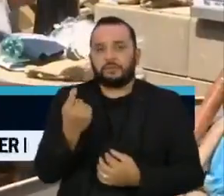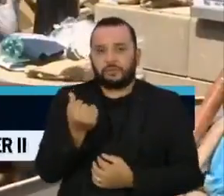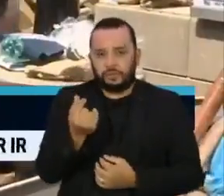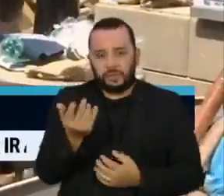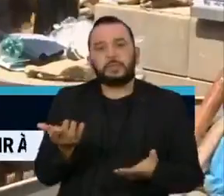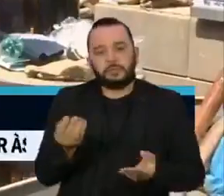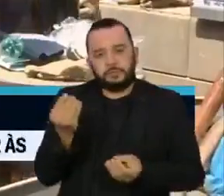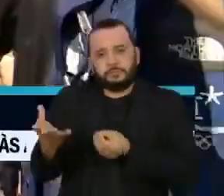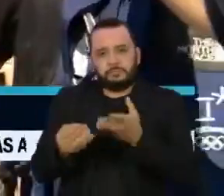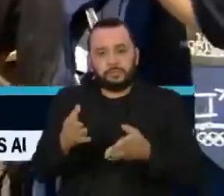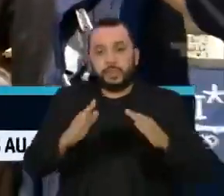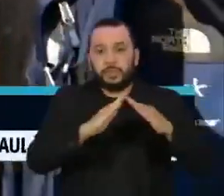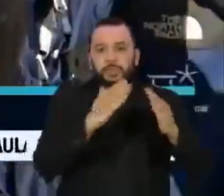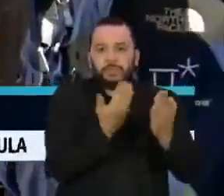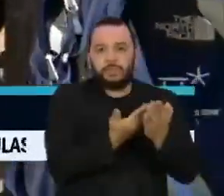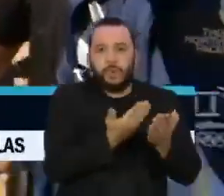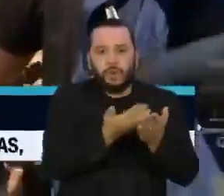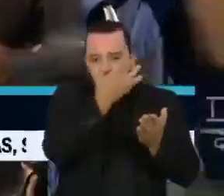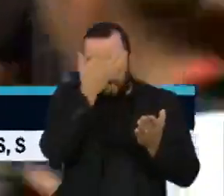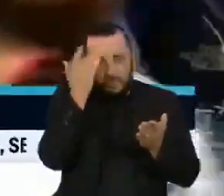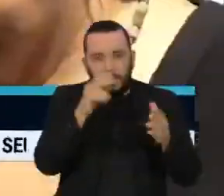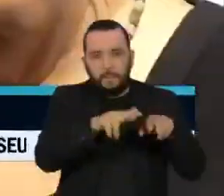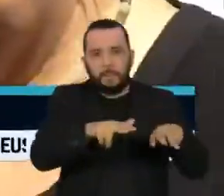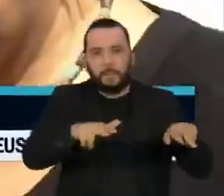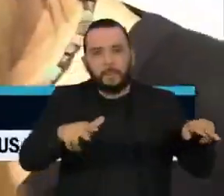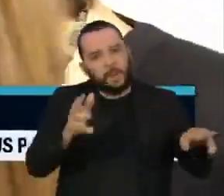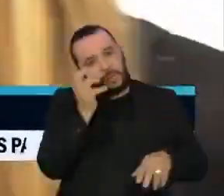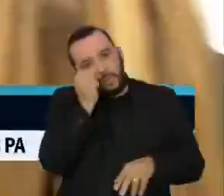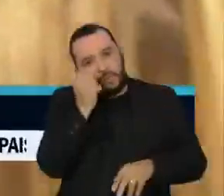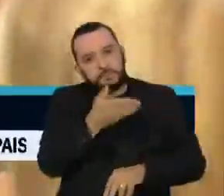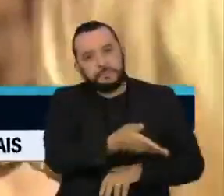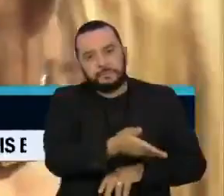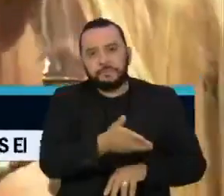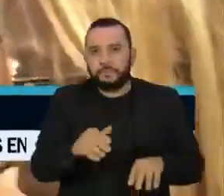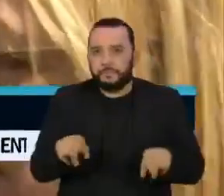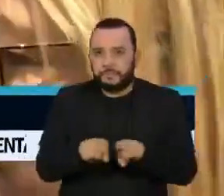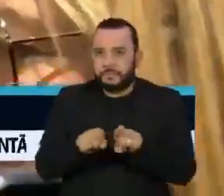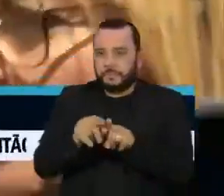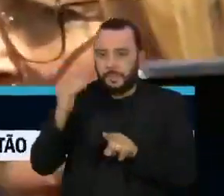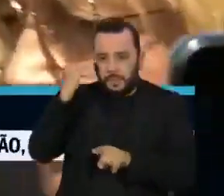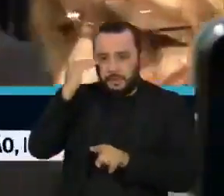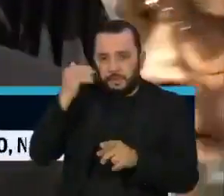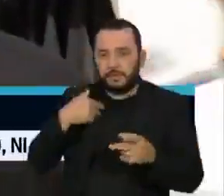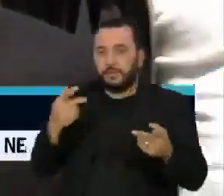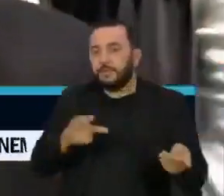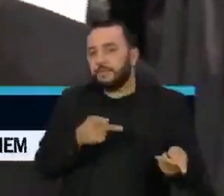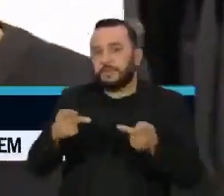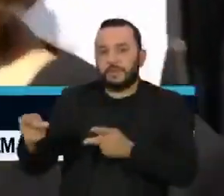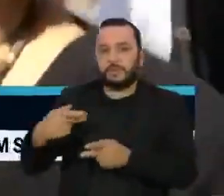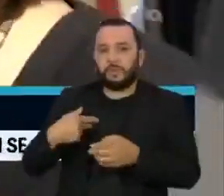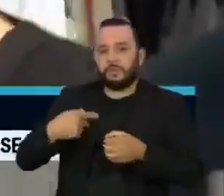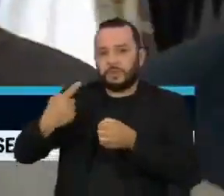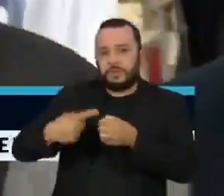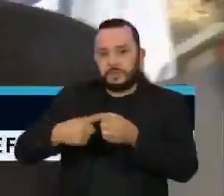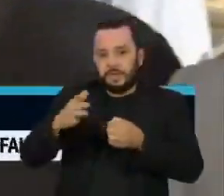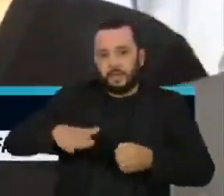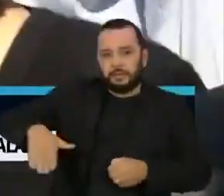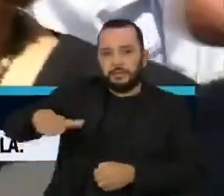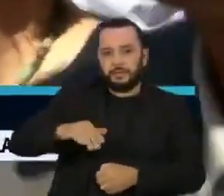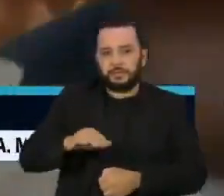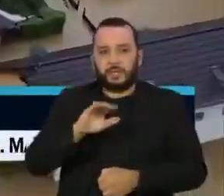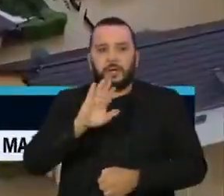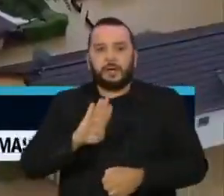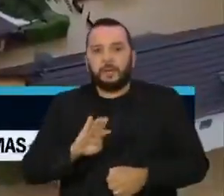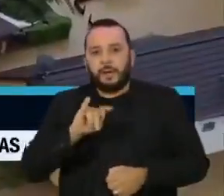em abrigos nesta terça-feira a chanceler Federal Angela Merkel eu visitou a cidade de base em um Ferrari foi na renânia do